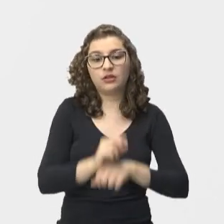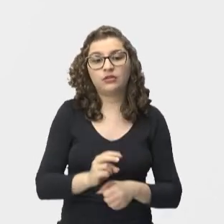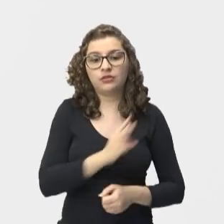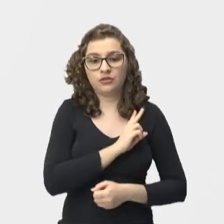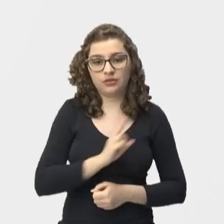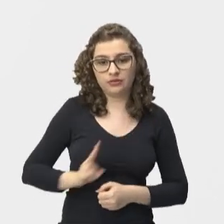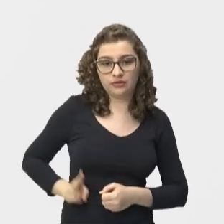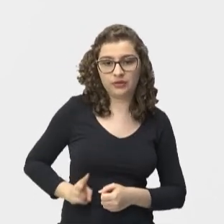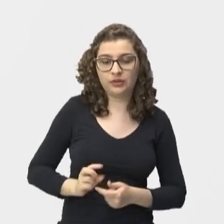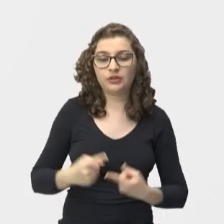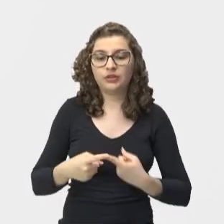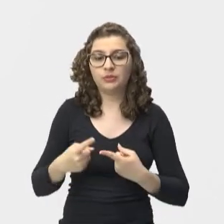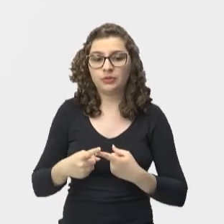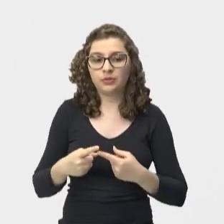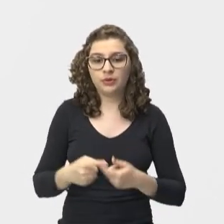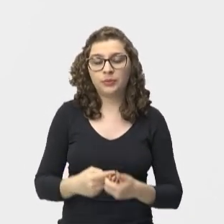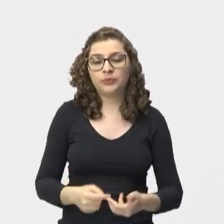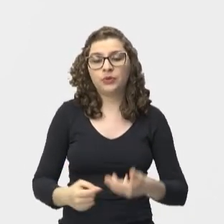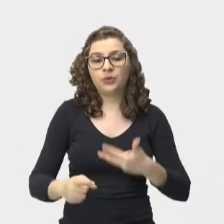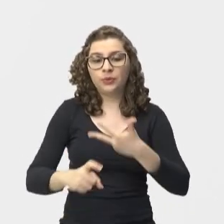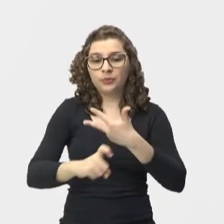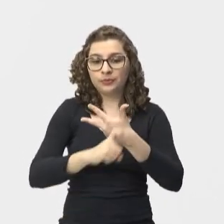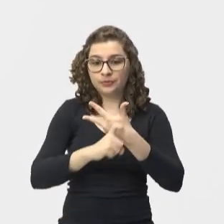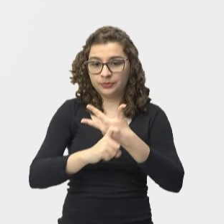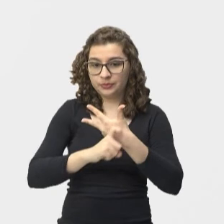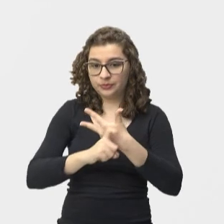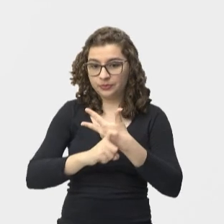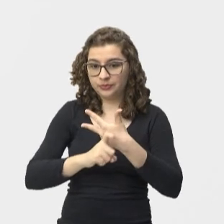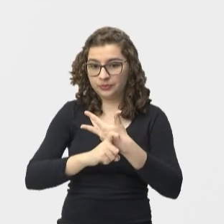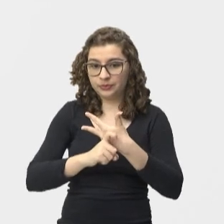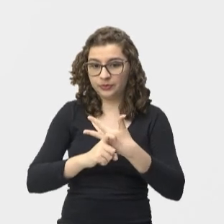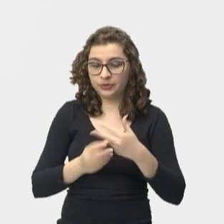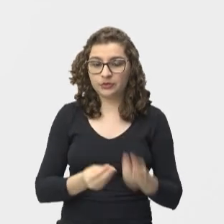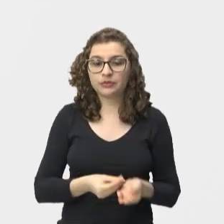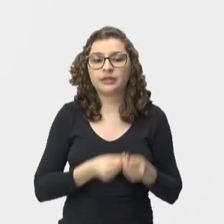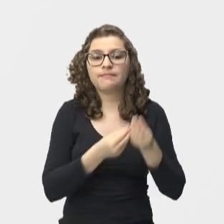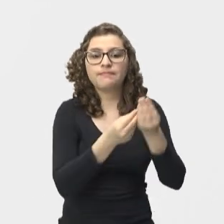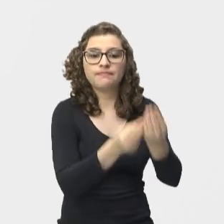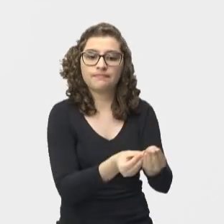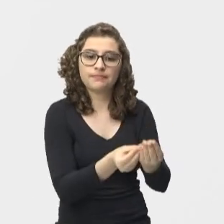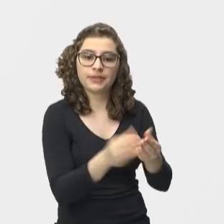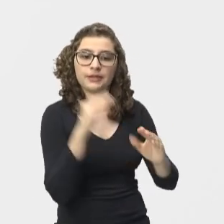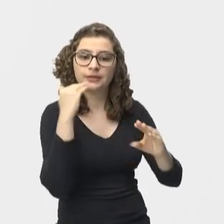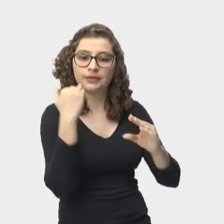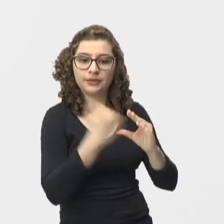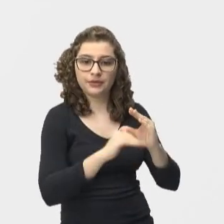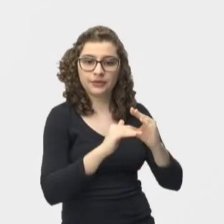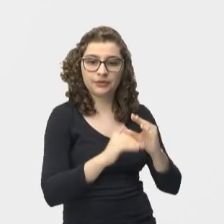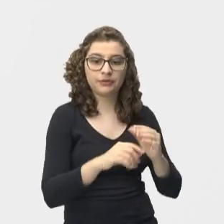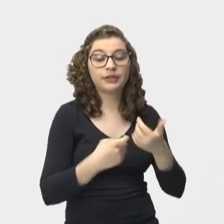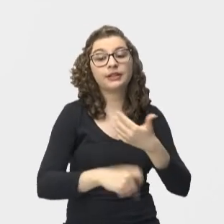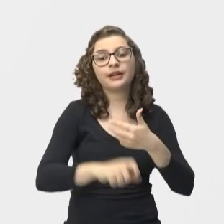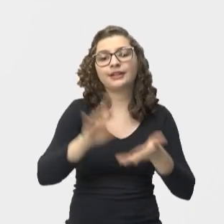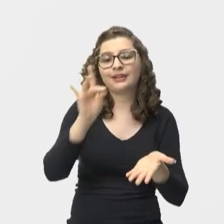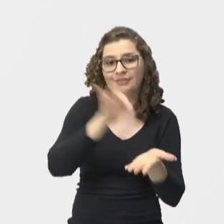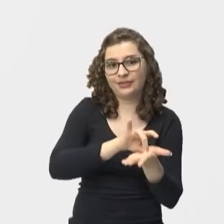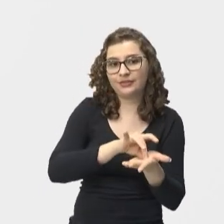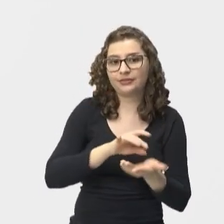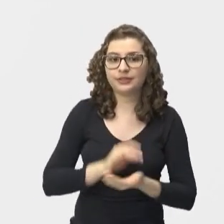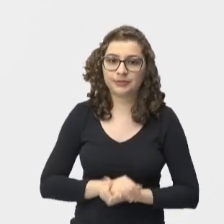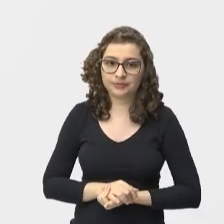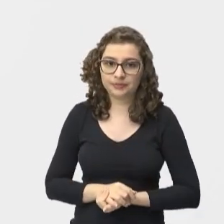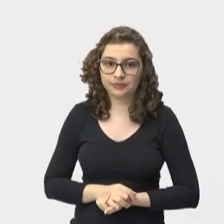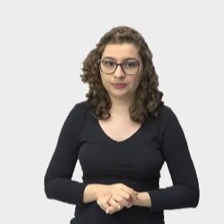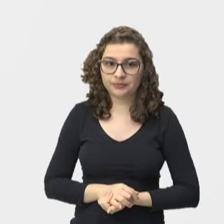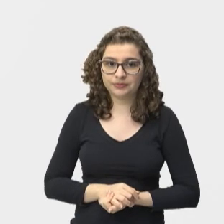Executivo também, porque ele pode mandar o processo para lá, né, o projeto, para a execução das políticas, e ele viabiliza, implementa, não é